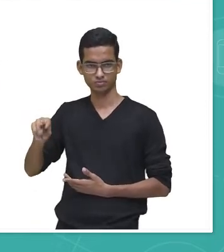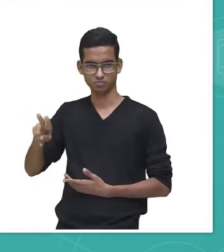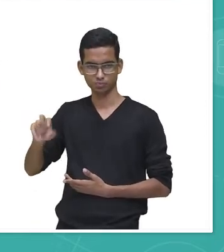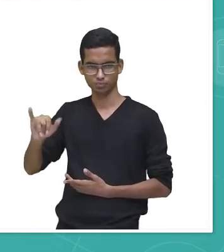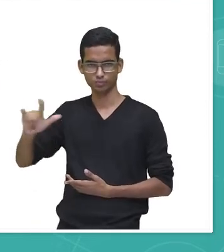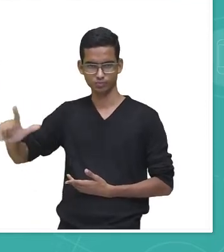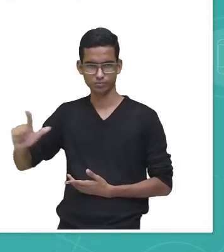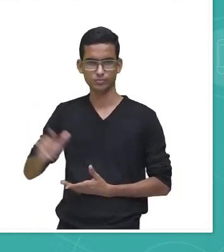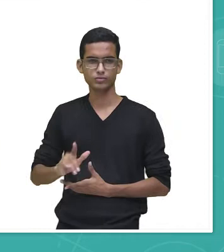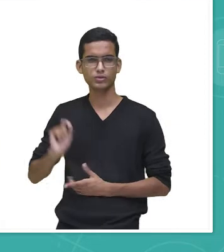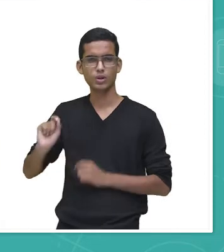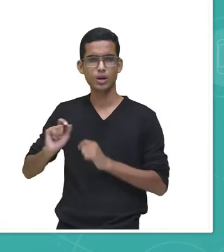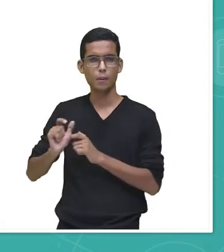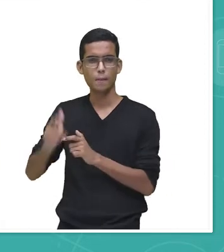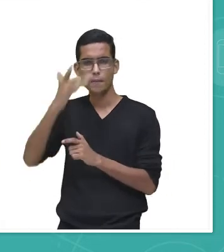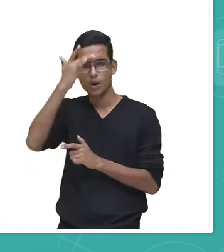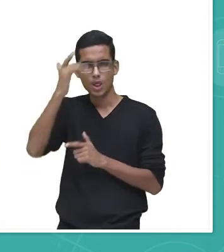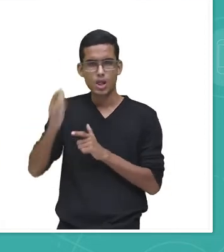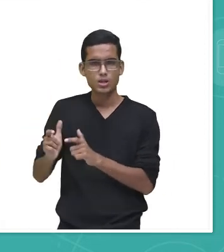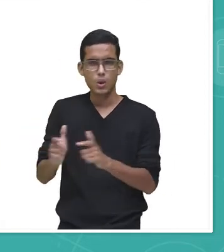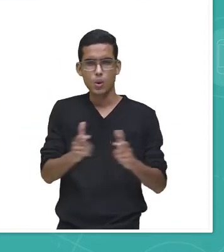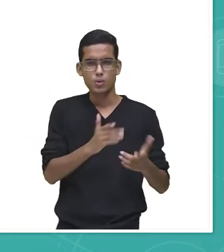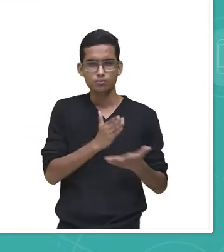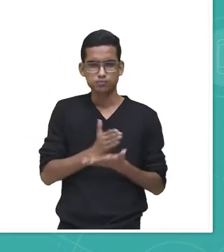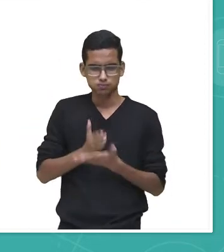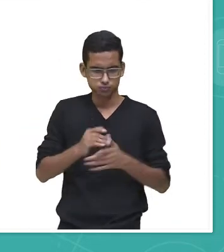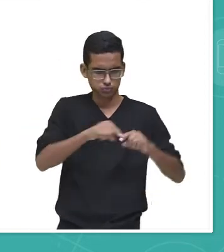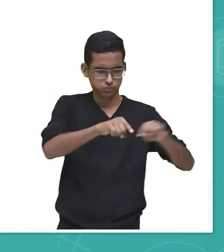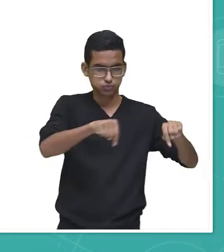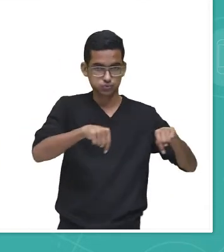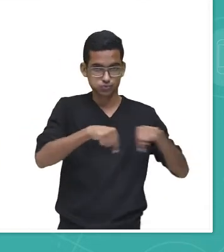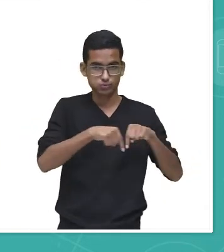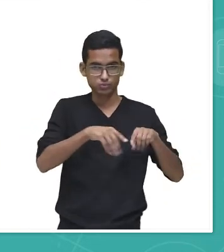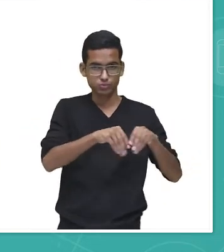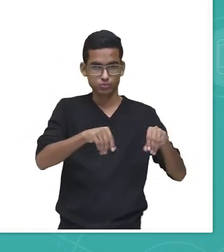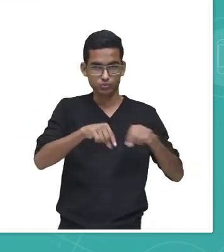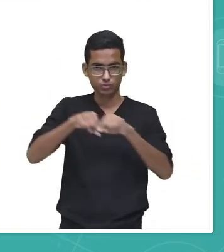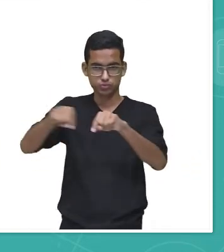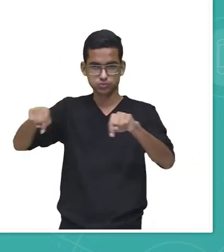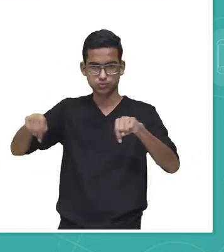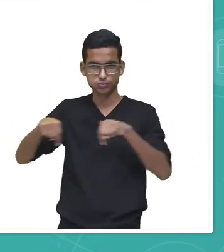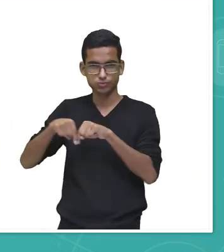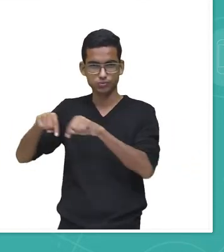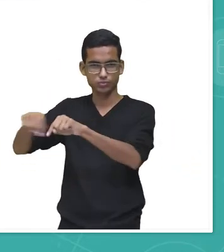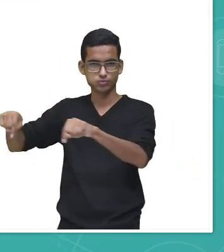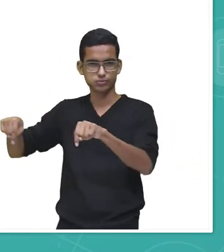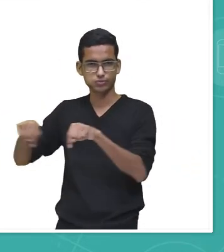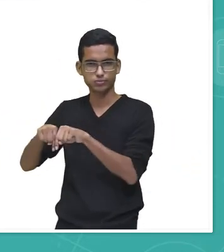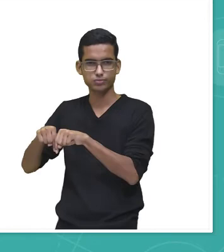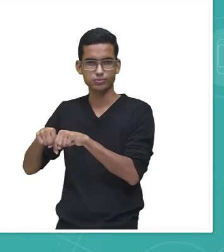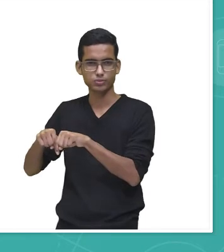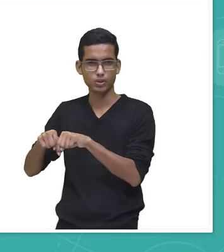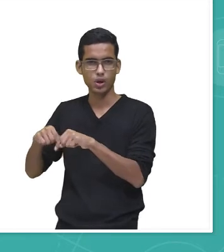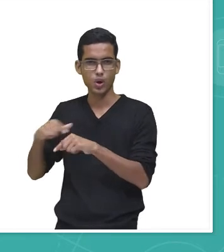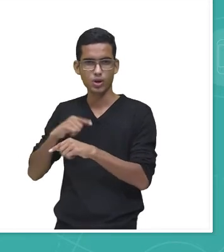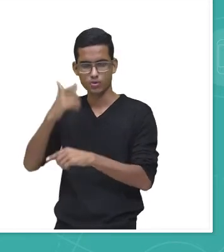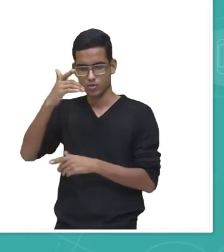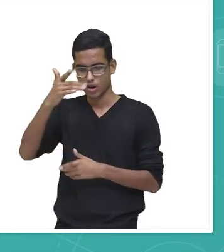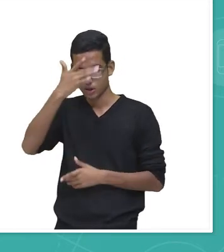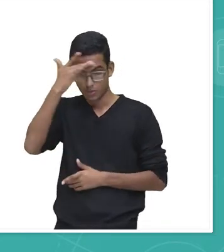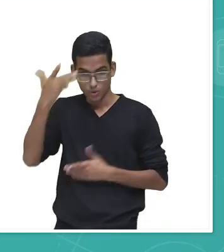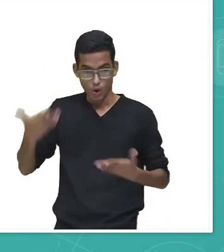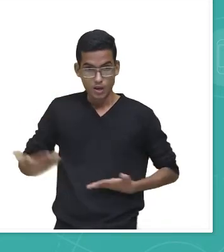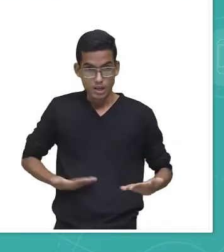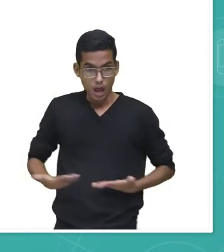cultivar sobre o pagamento de tributos. Opa! Aí o negócio já ficou tenso, né? Vejam bem,